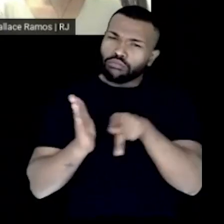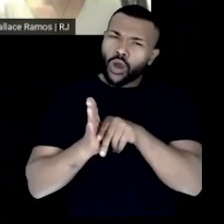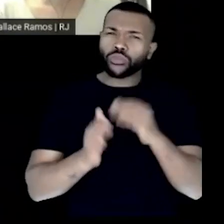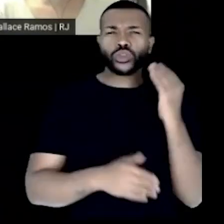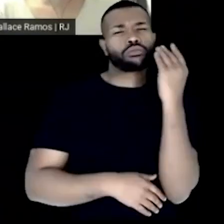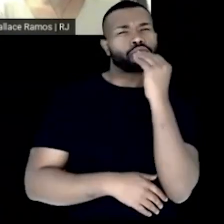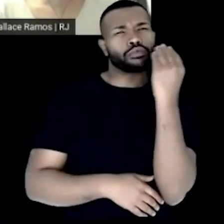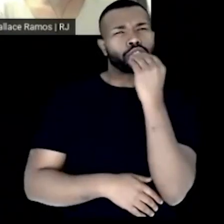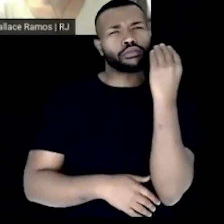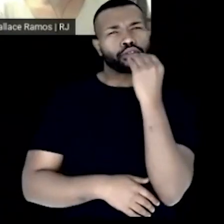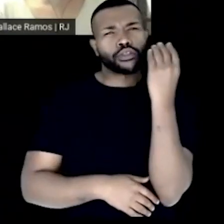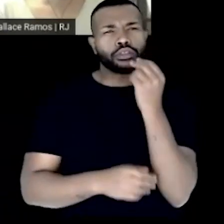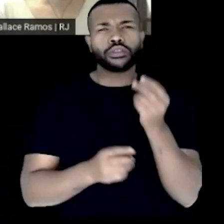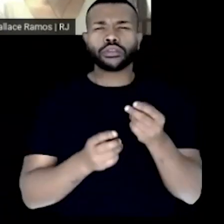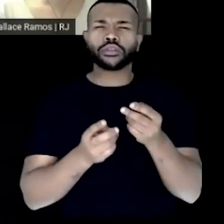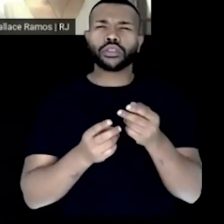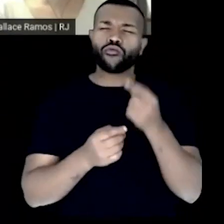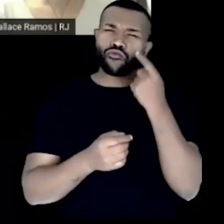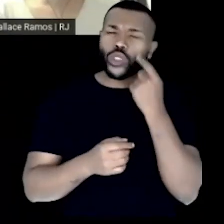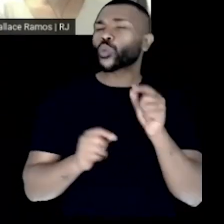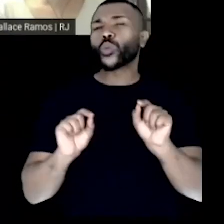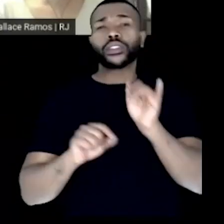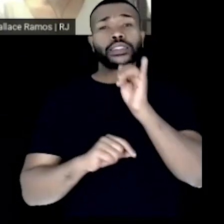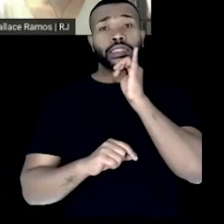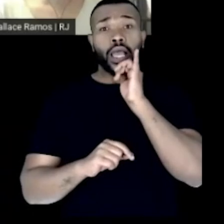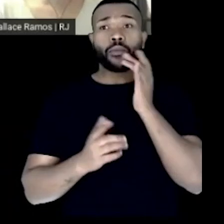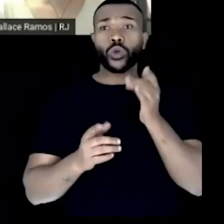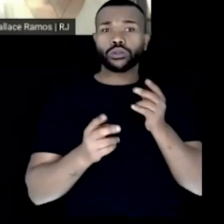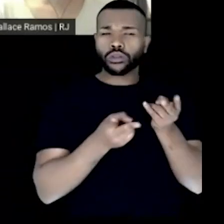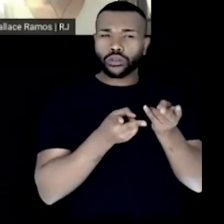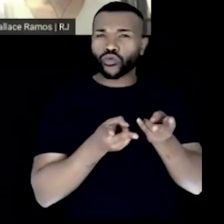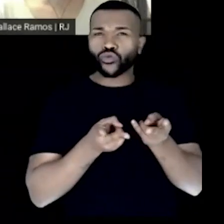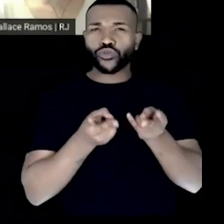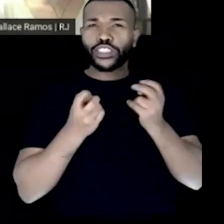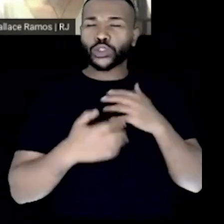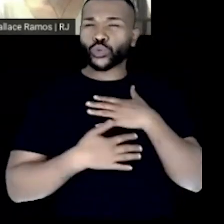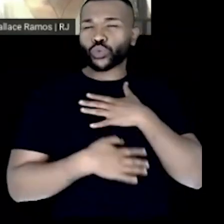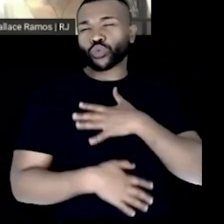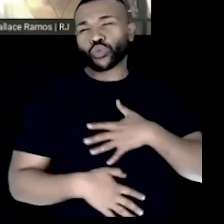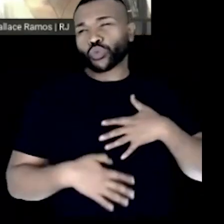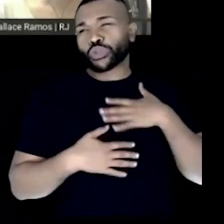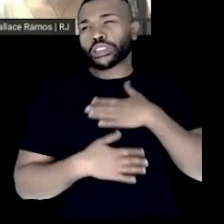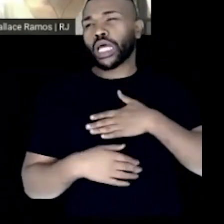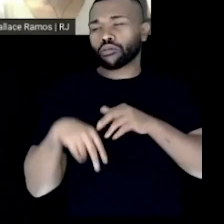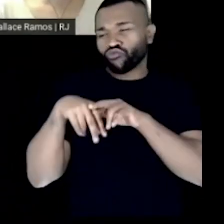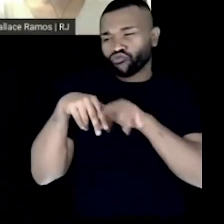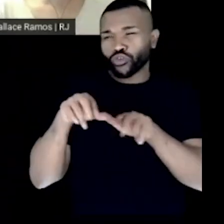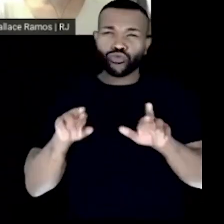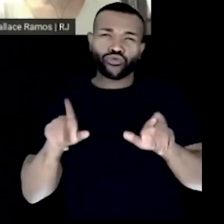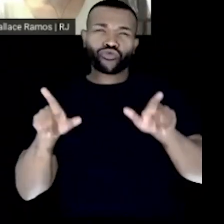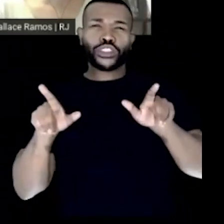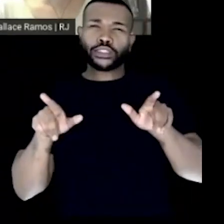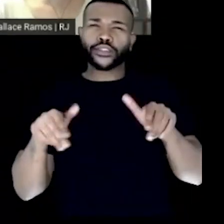livro adolescente, eles viam muito esse fenômeno de que a grande descoberta era gostar